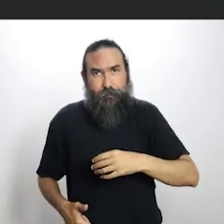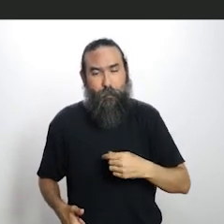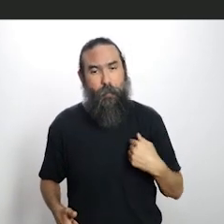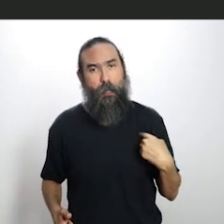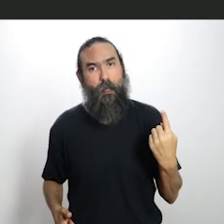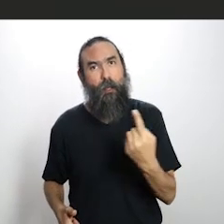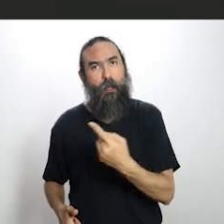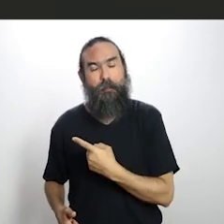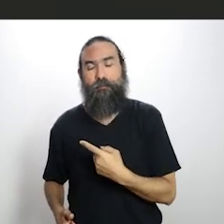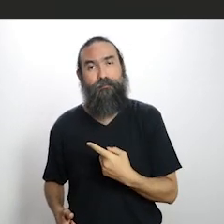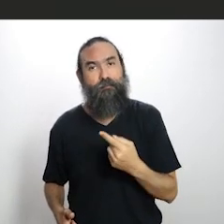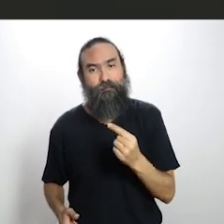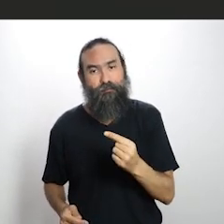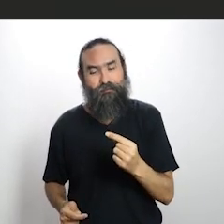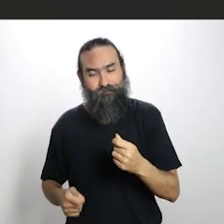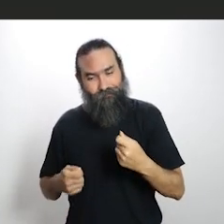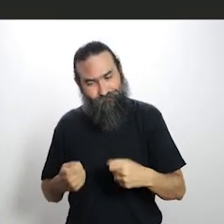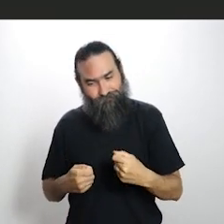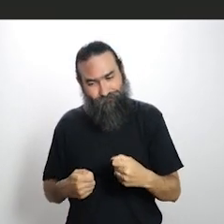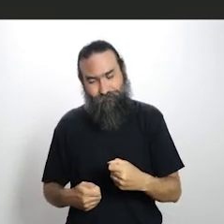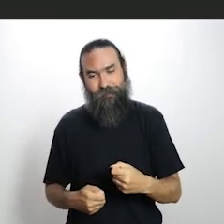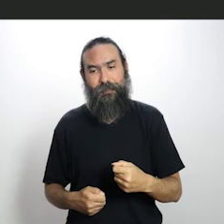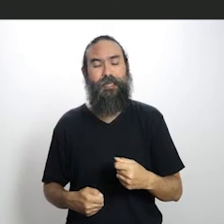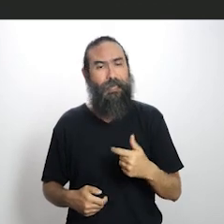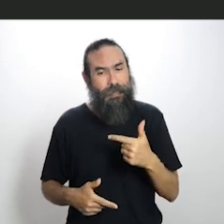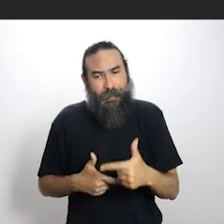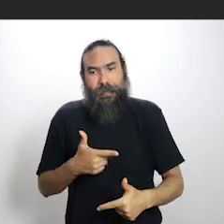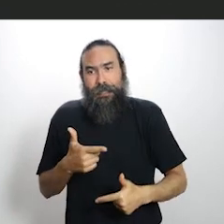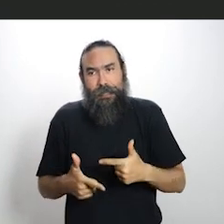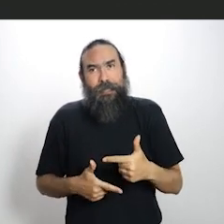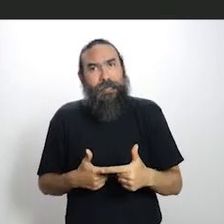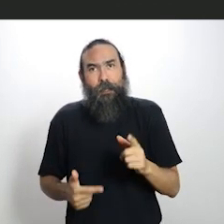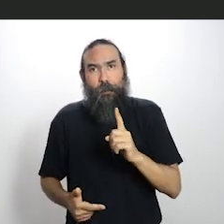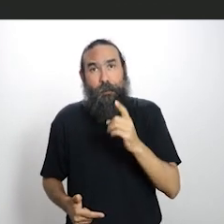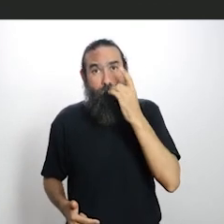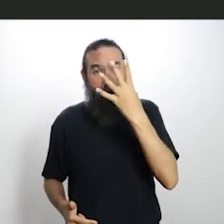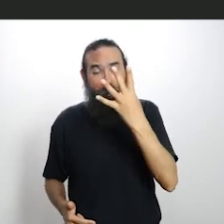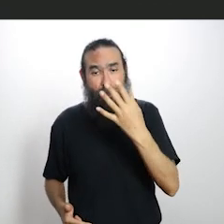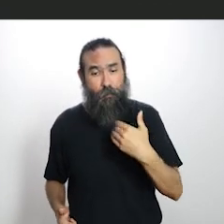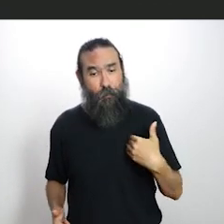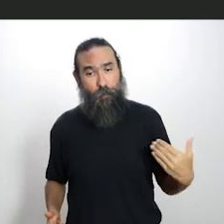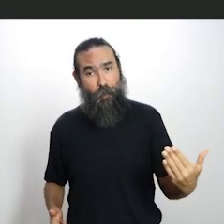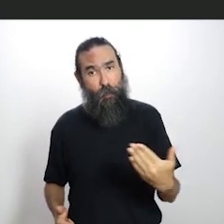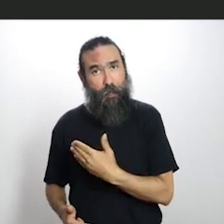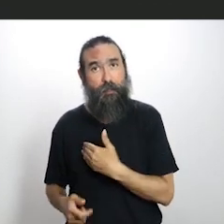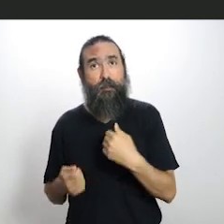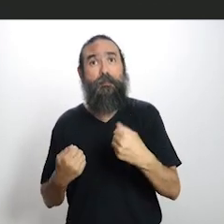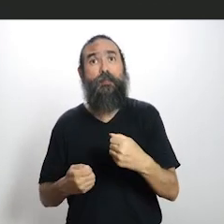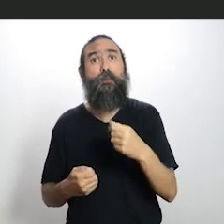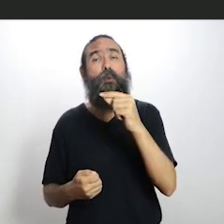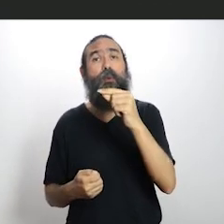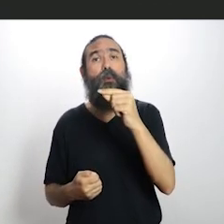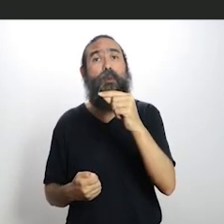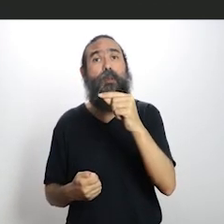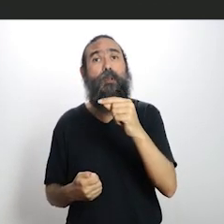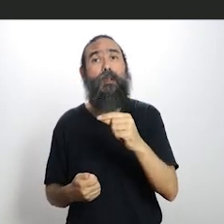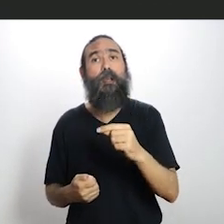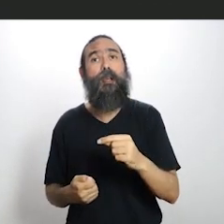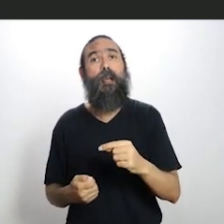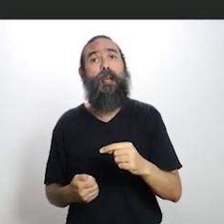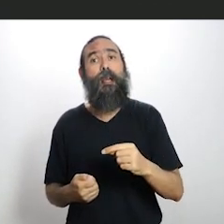construído por nós e nesse instante a gente não pode ver né é lei tão importante